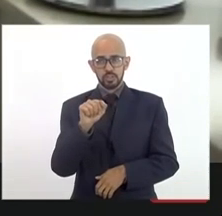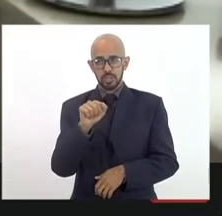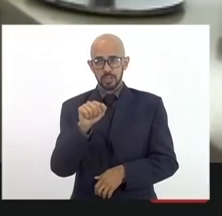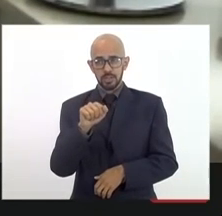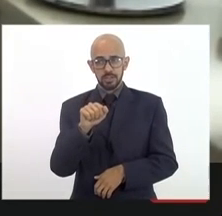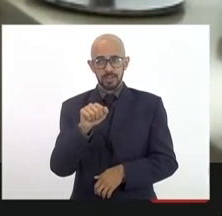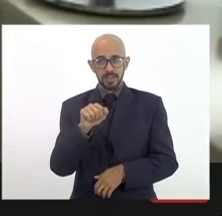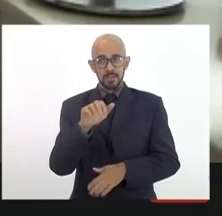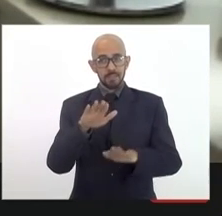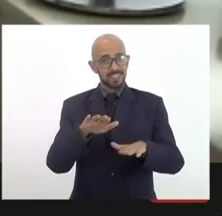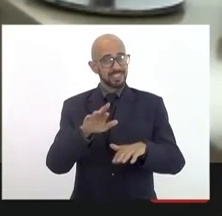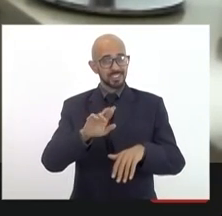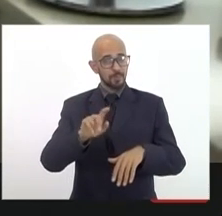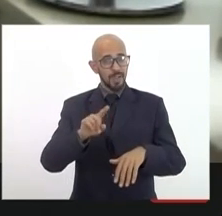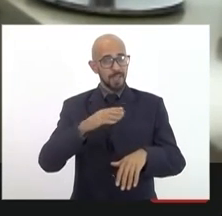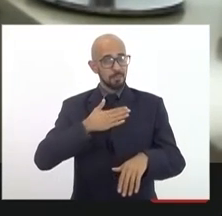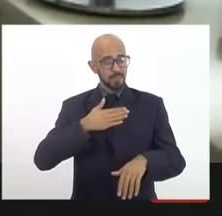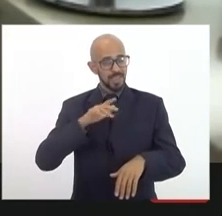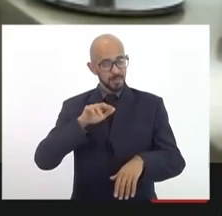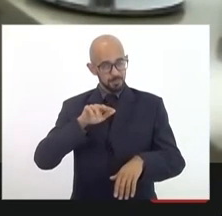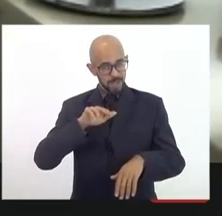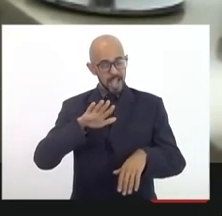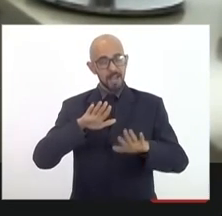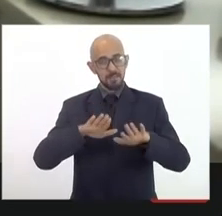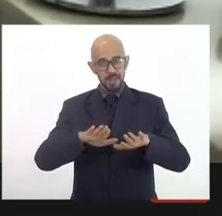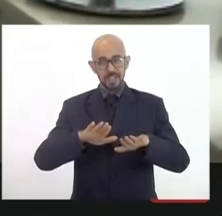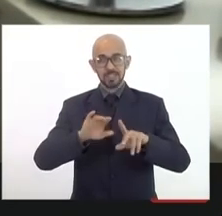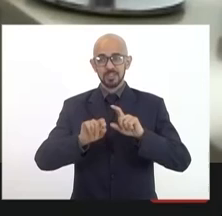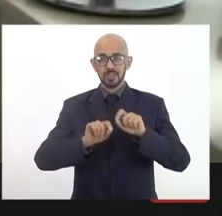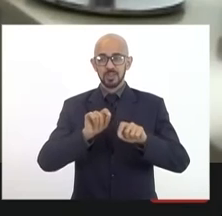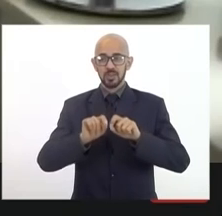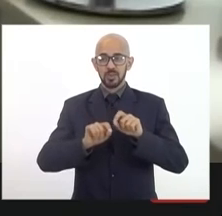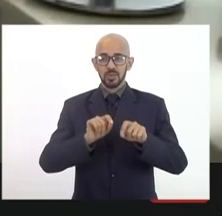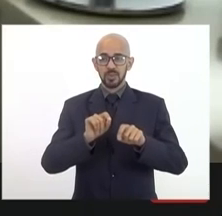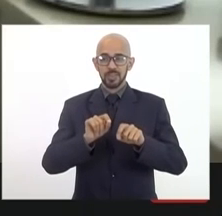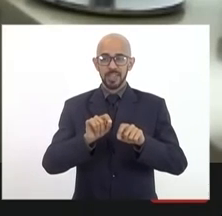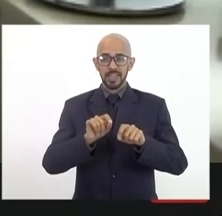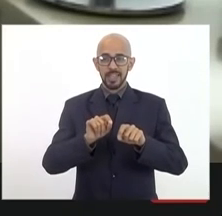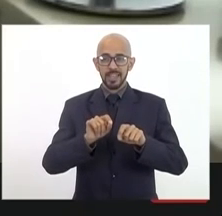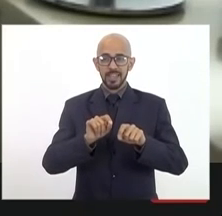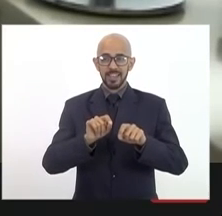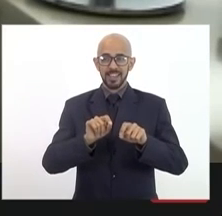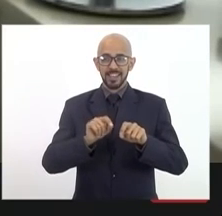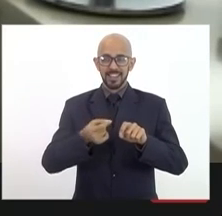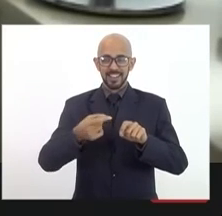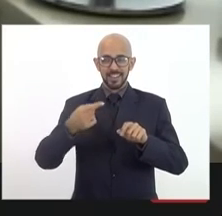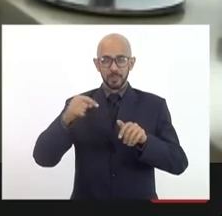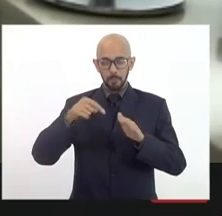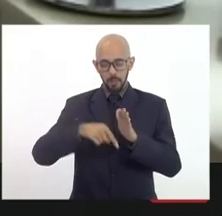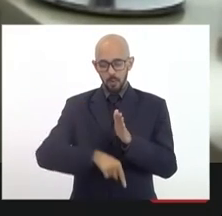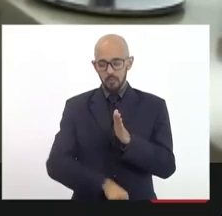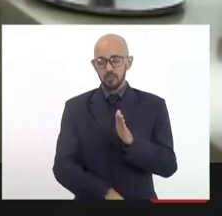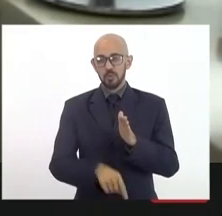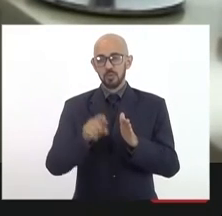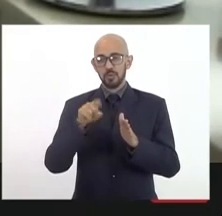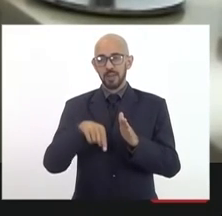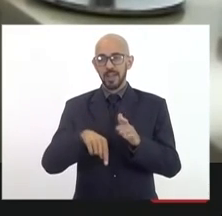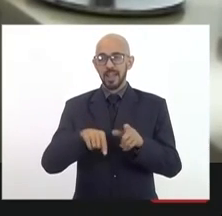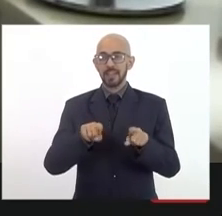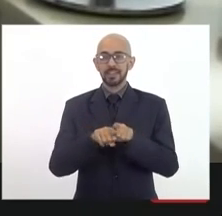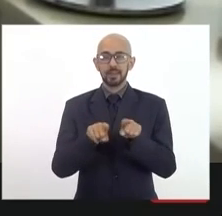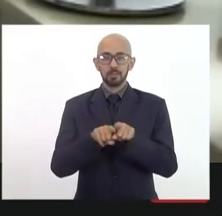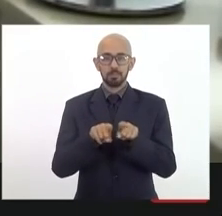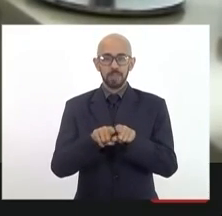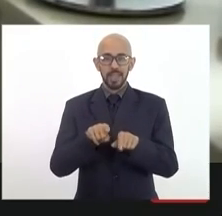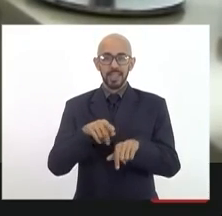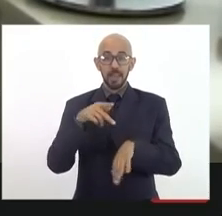irmã, mas, afinal, de Rocha, nos estratos mais subterrâneos, deriva o